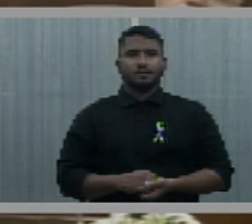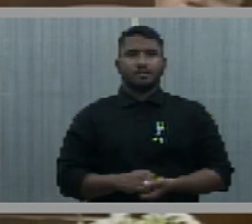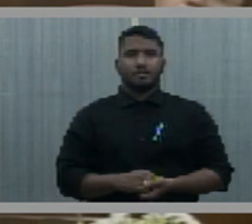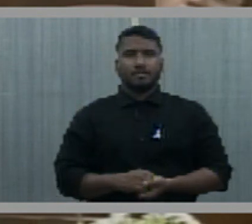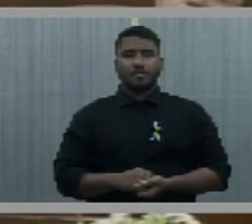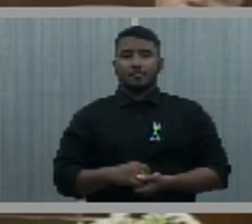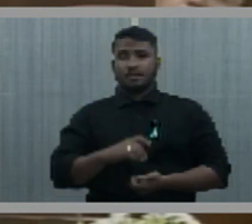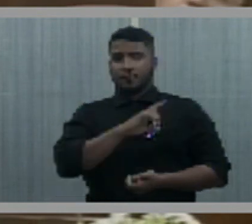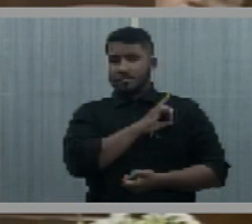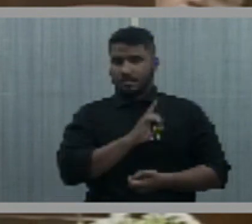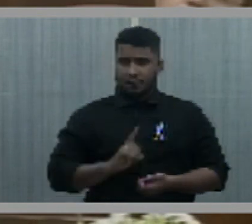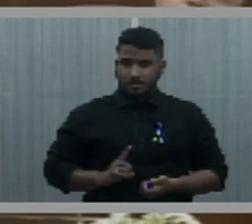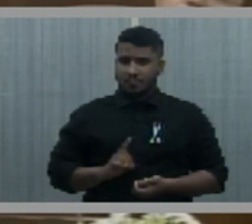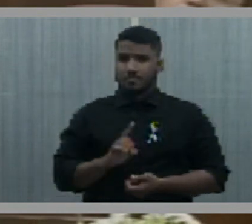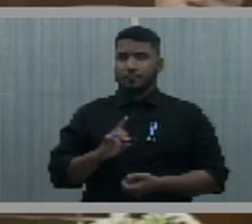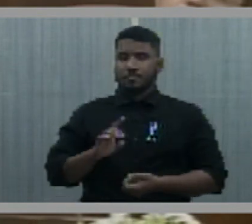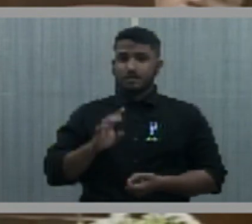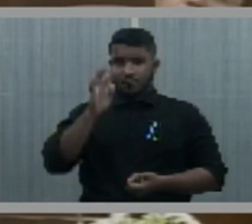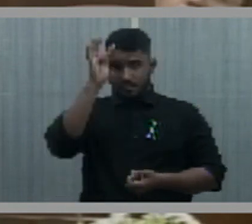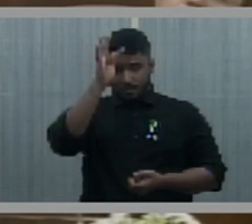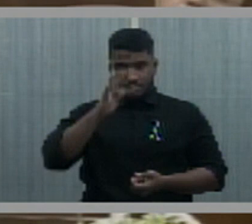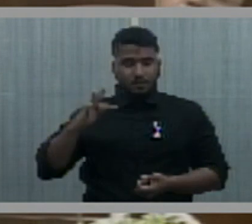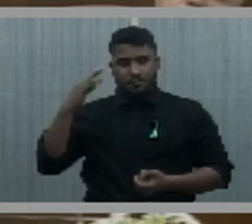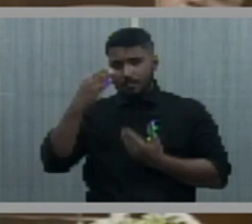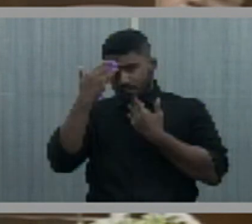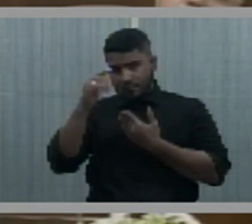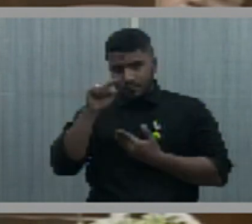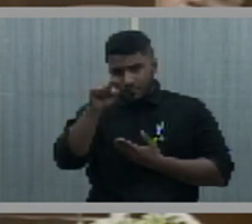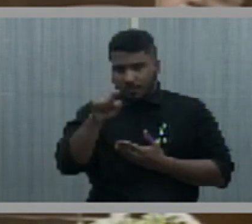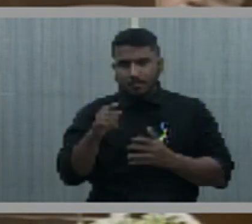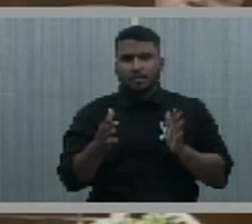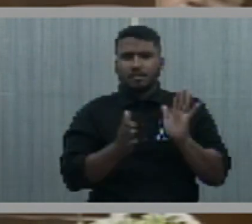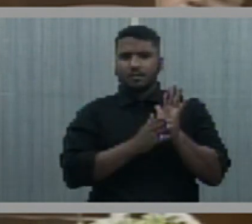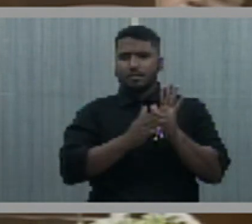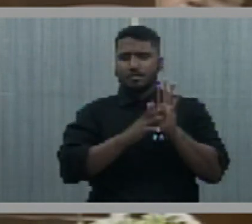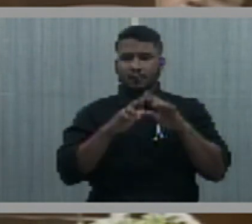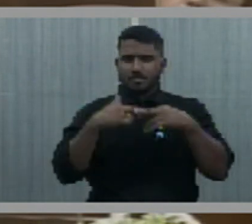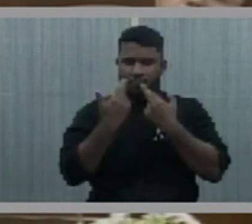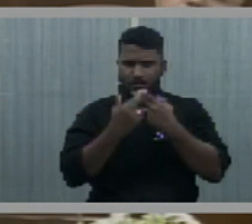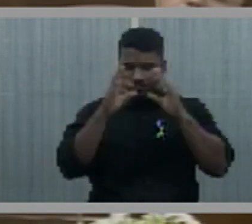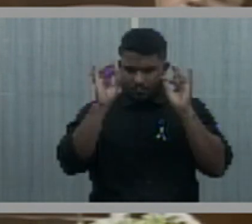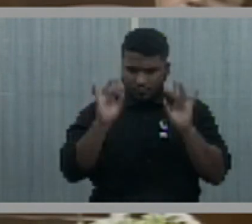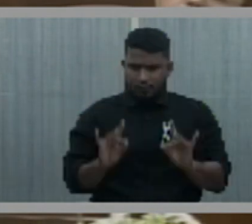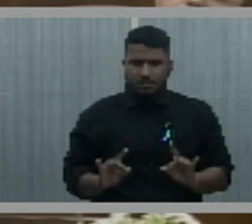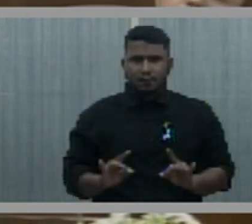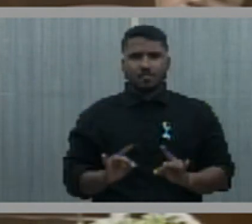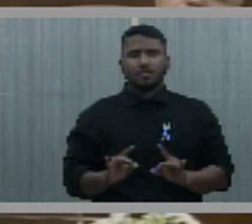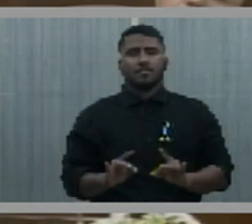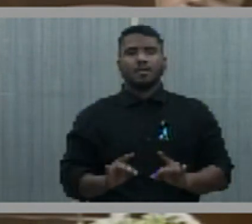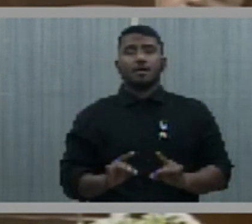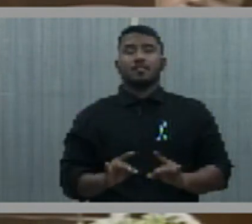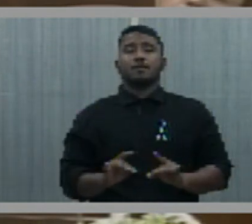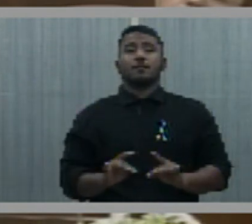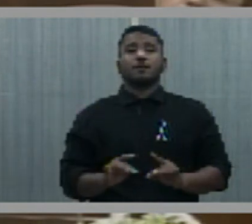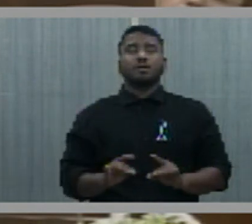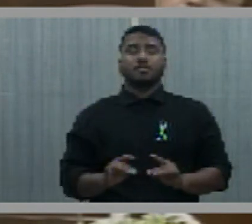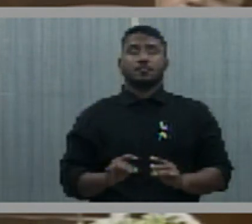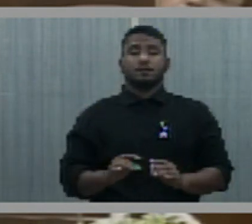à querida deputada Tereza Brito, que propôs essa homenagem a Dom Marcos e a Dom Edivaldo,